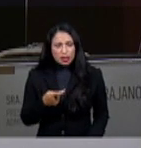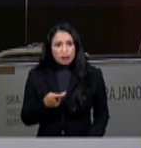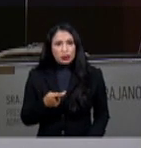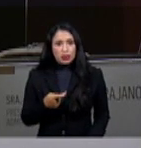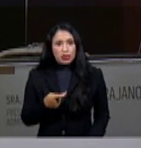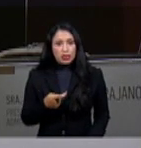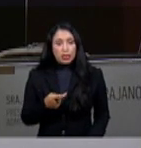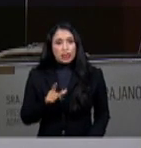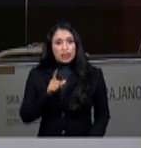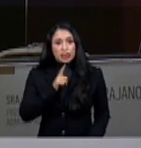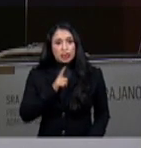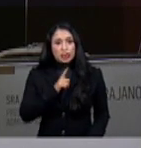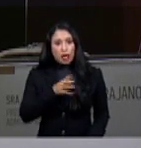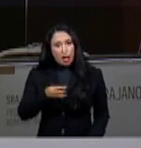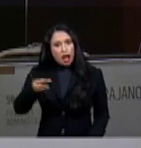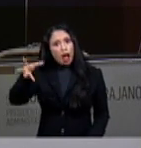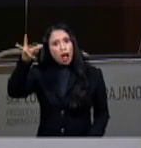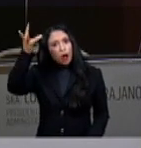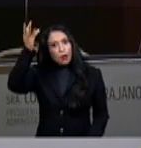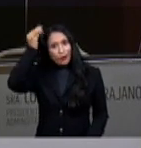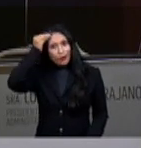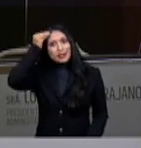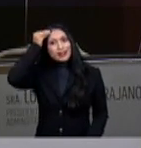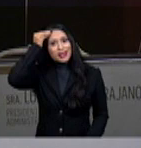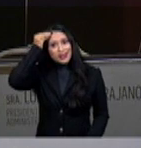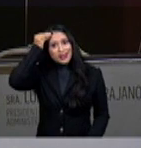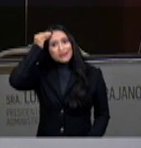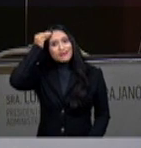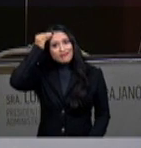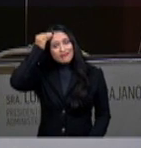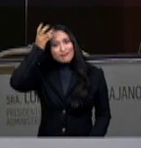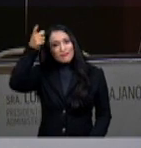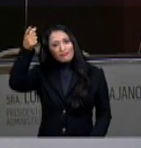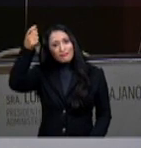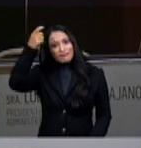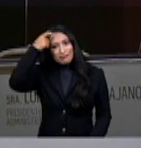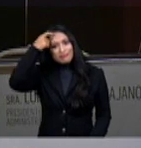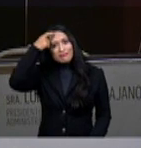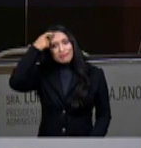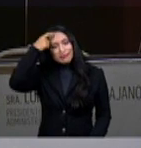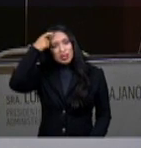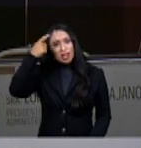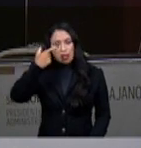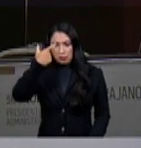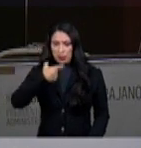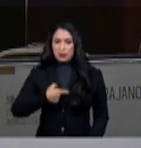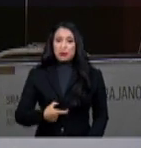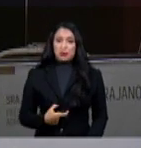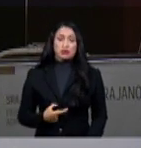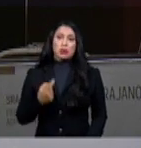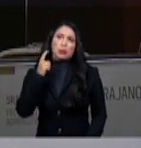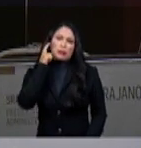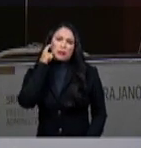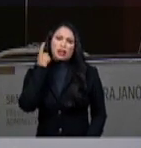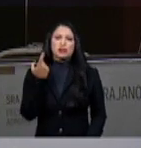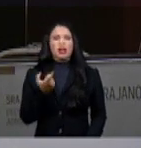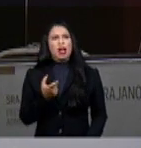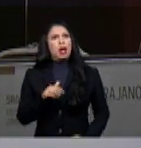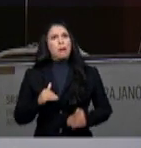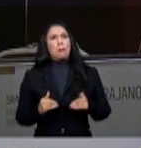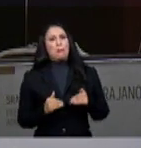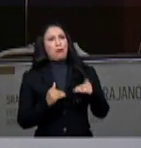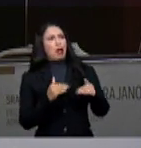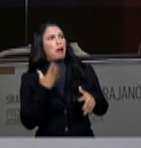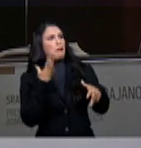que tá aumentando o nível de consciência Eu nunca pensei que eu fosse até a minha pessoa eu sempre penso Ai você é